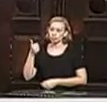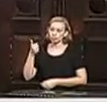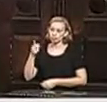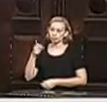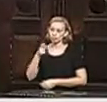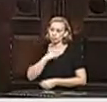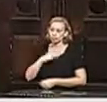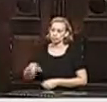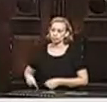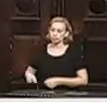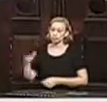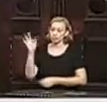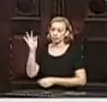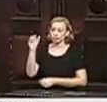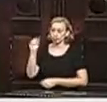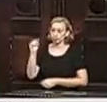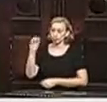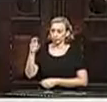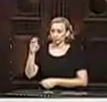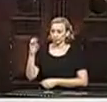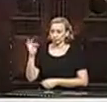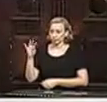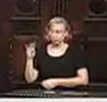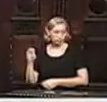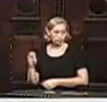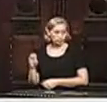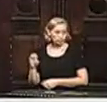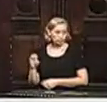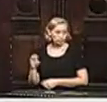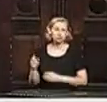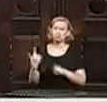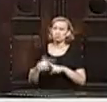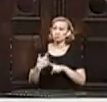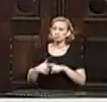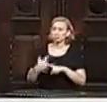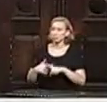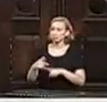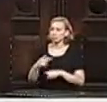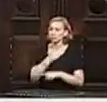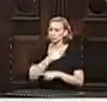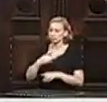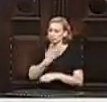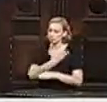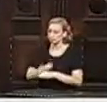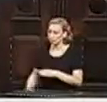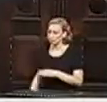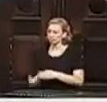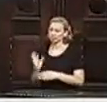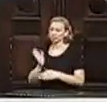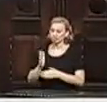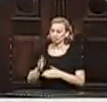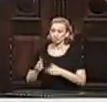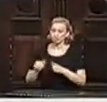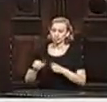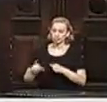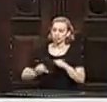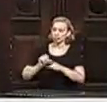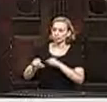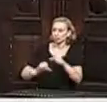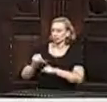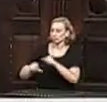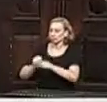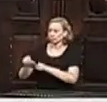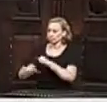até porque nesse governo já entraram e saíram vários presidentes da FAETEC. O próprio governo não dá estabilidade